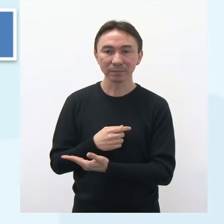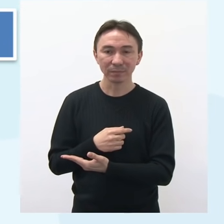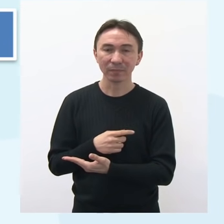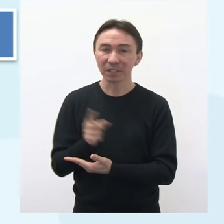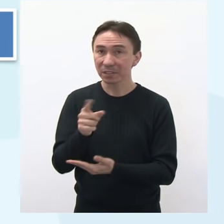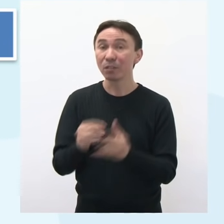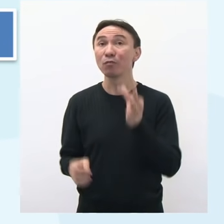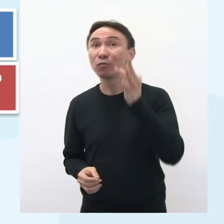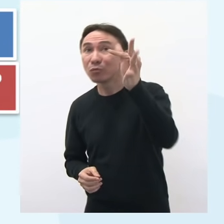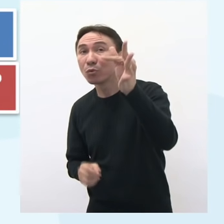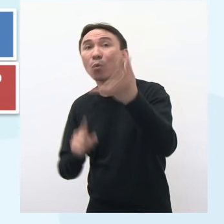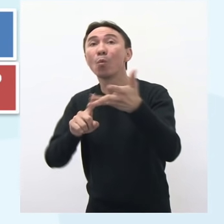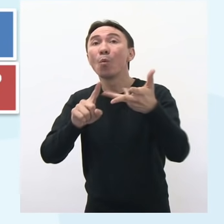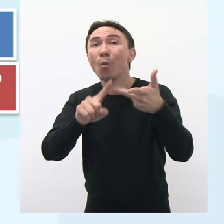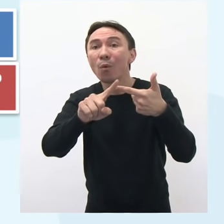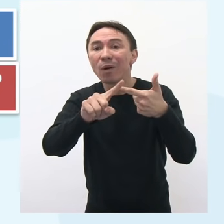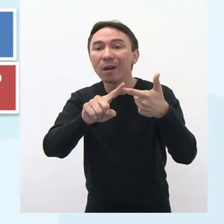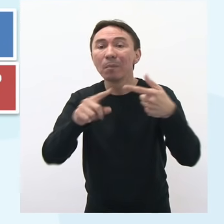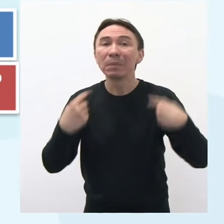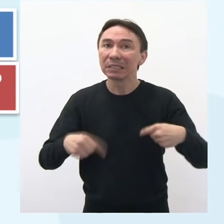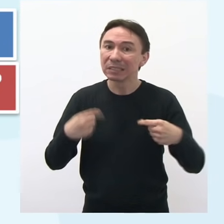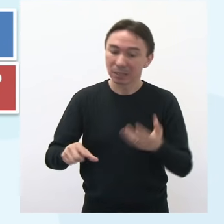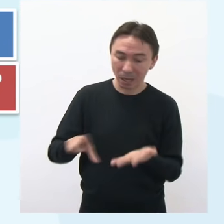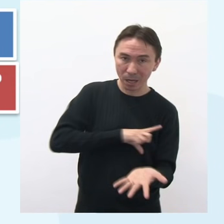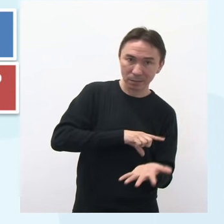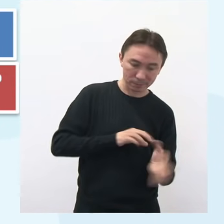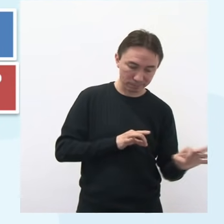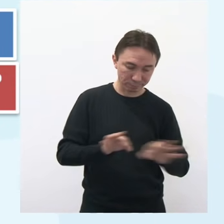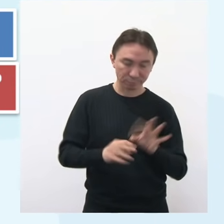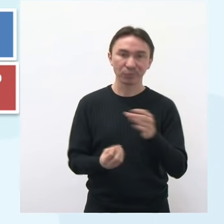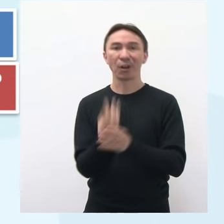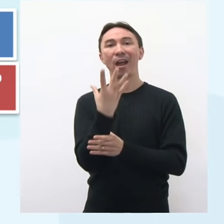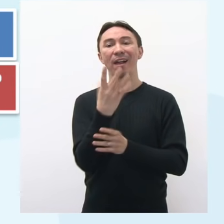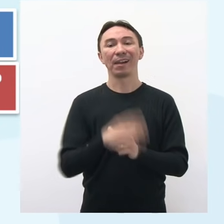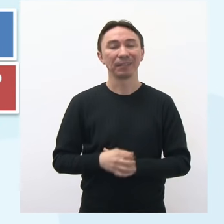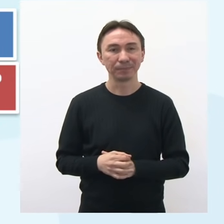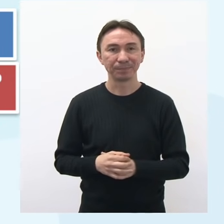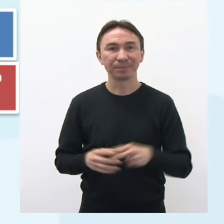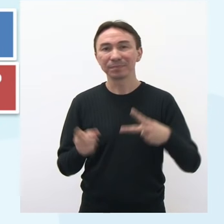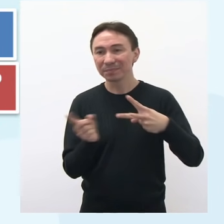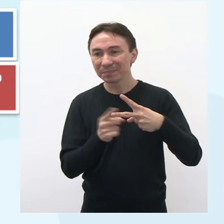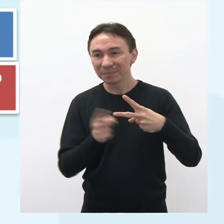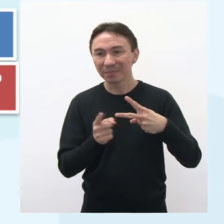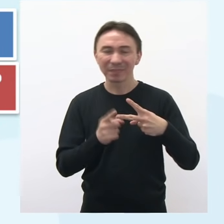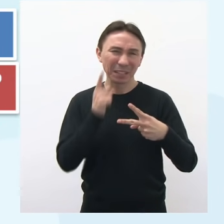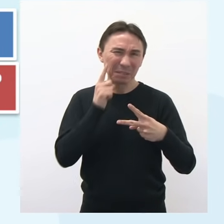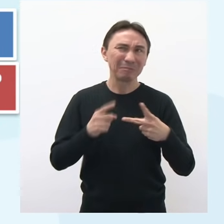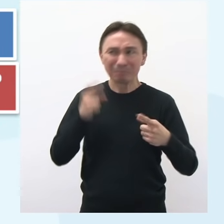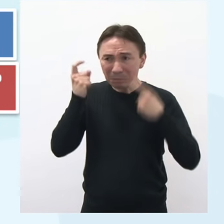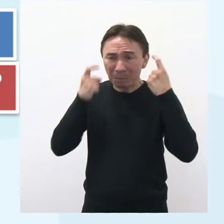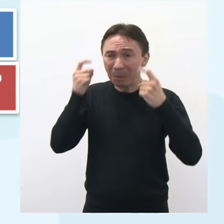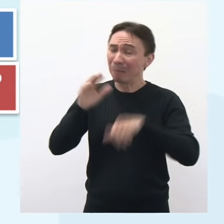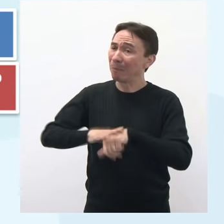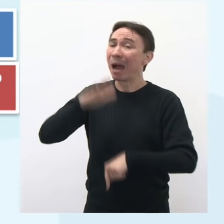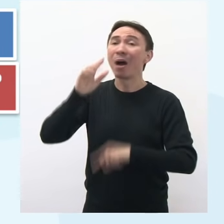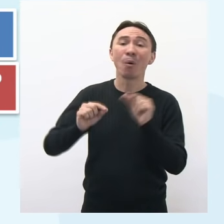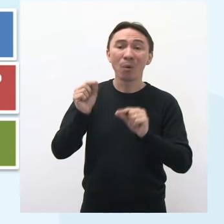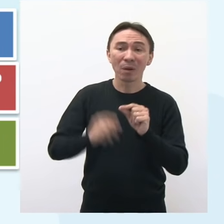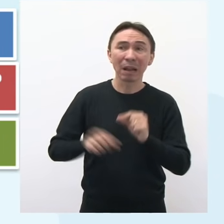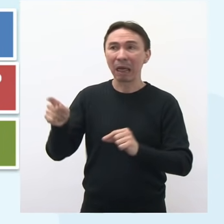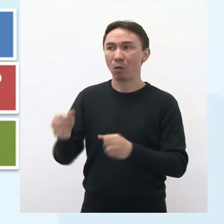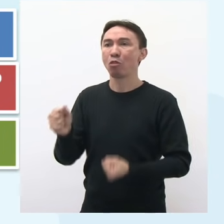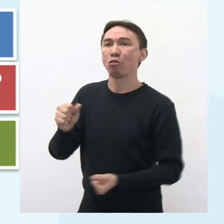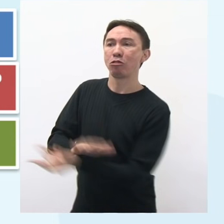é criá-lo. Uhum. Segunda frase. O que mais me preocupa não é o grito dos corruptos, mas o silêncio dos